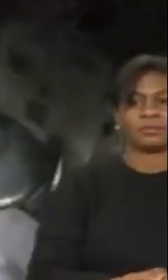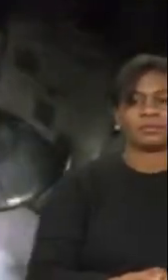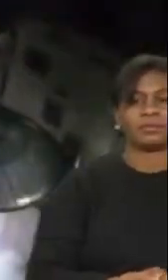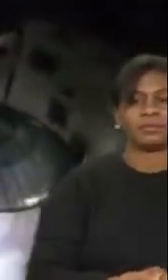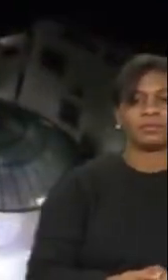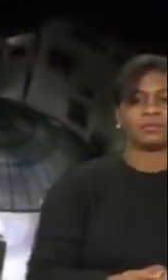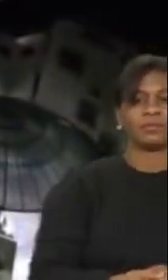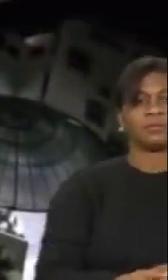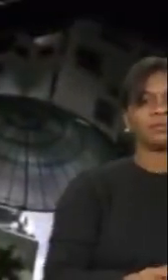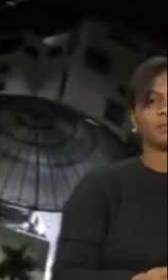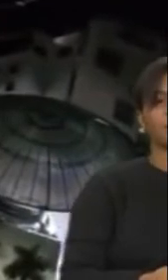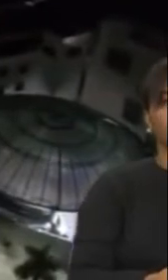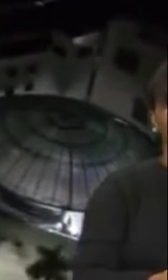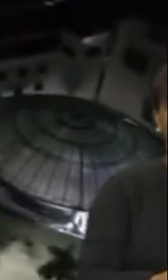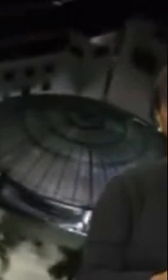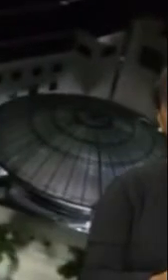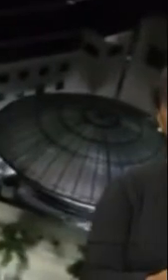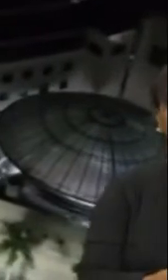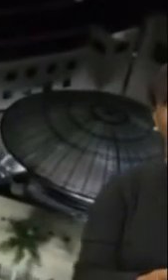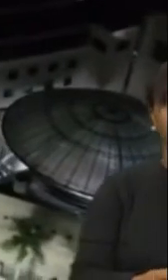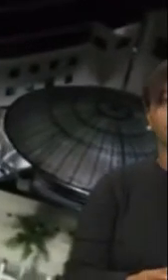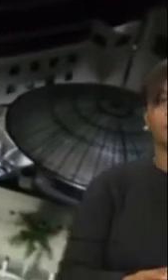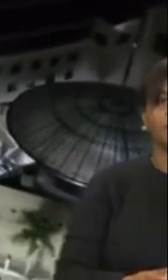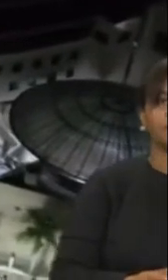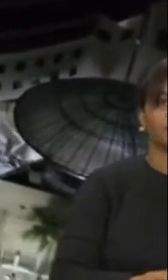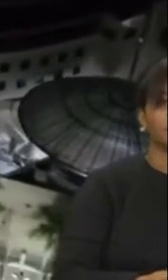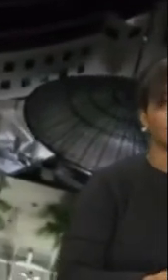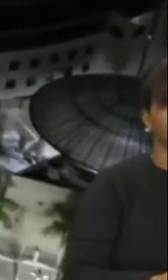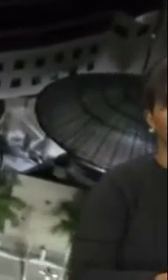já não cabem mais em você,